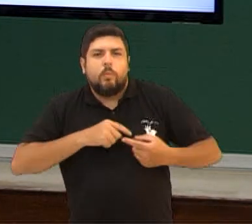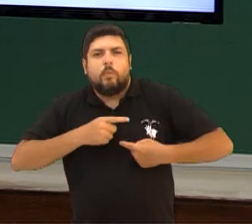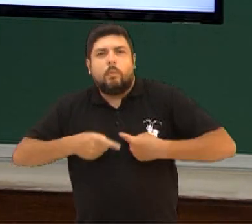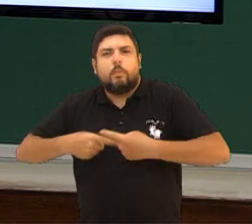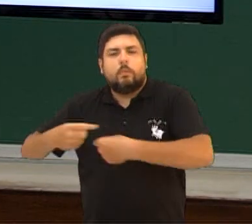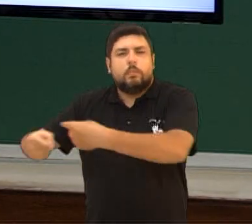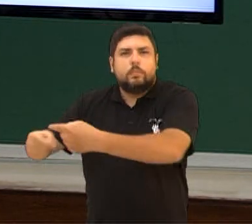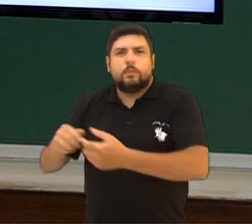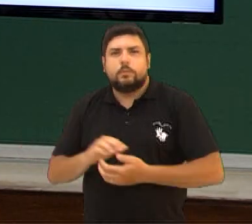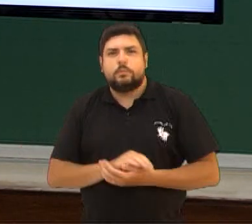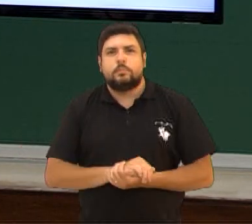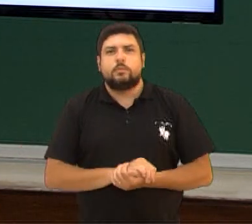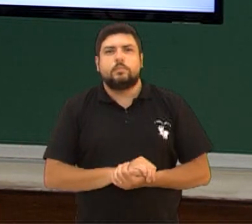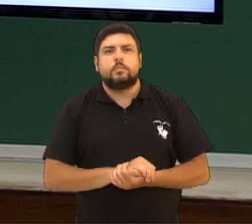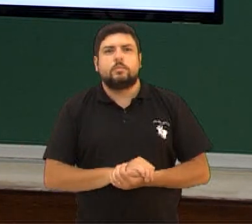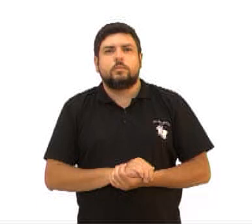arte.